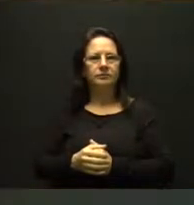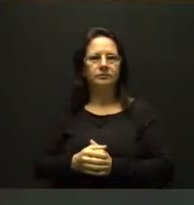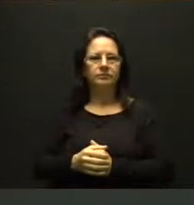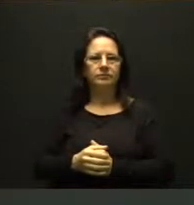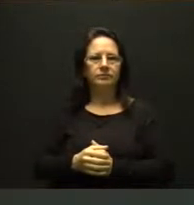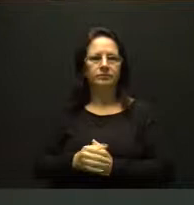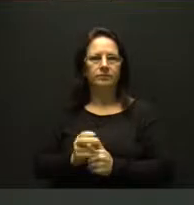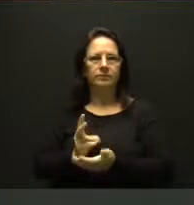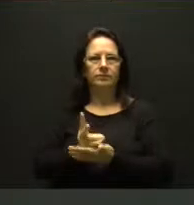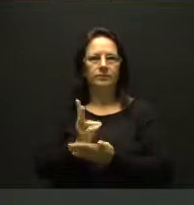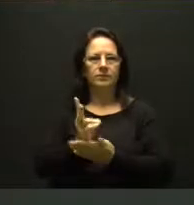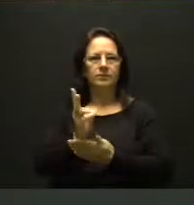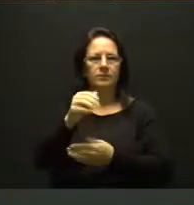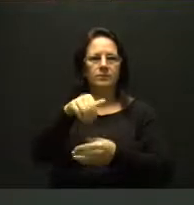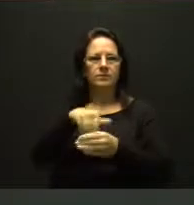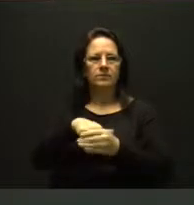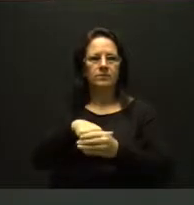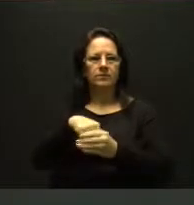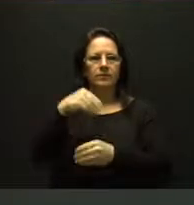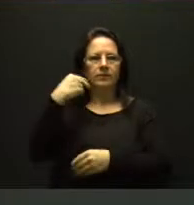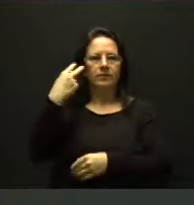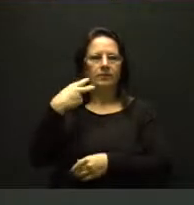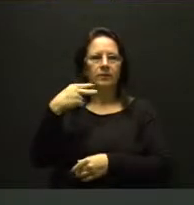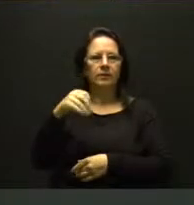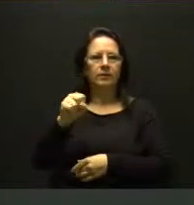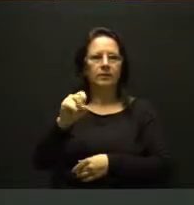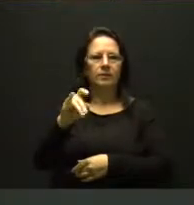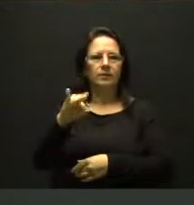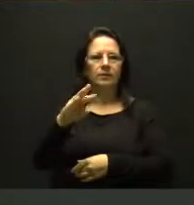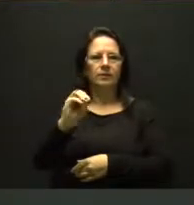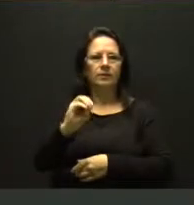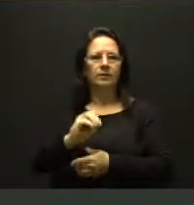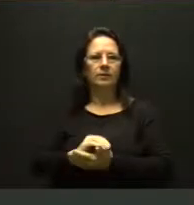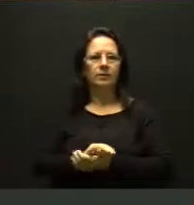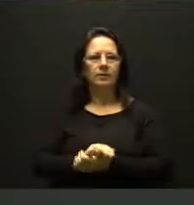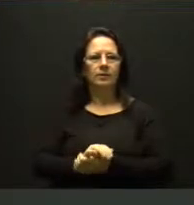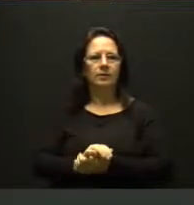continua em votação a palavra vereador sérgio e calçados